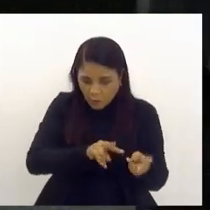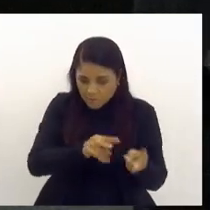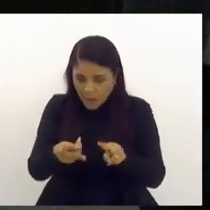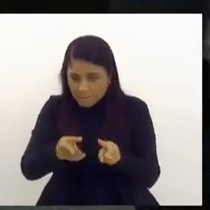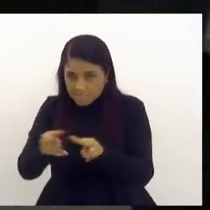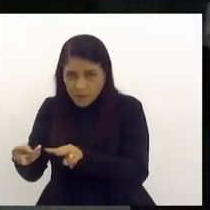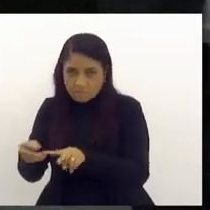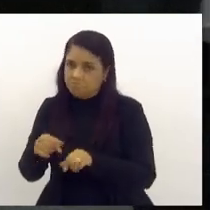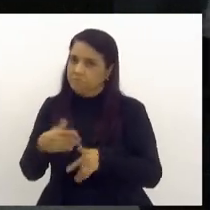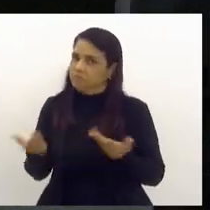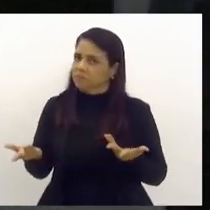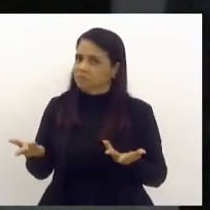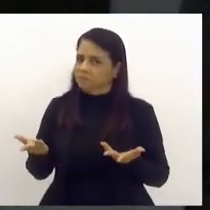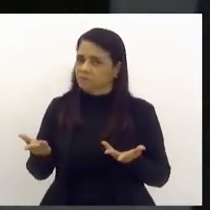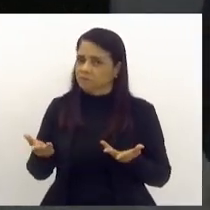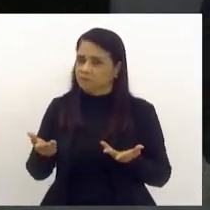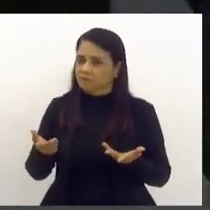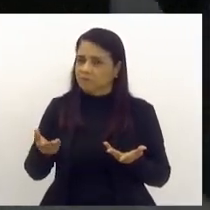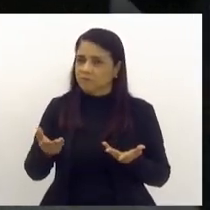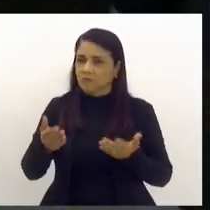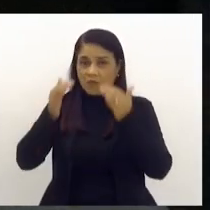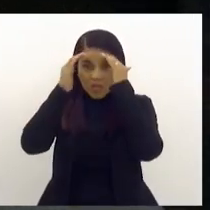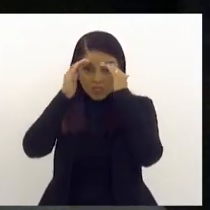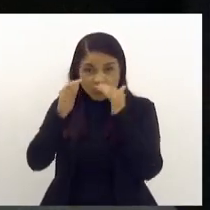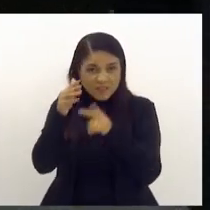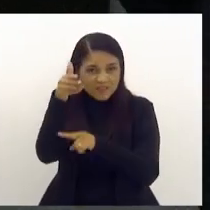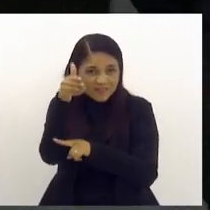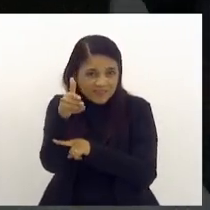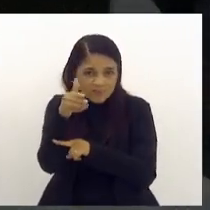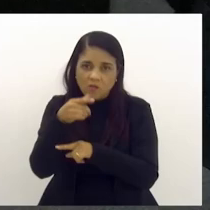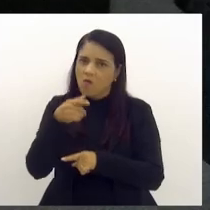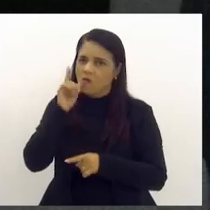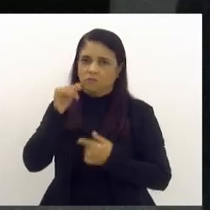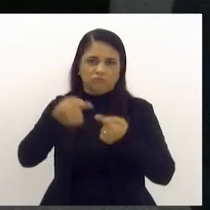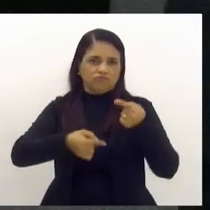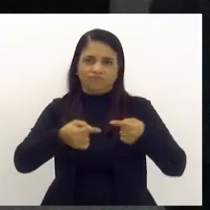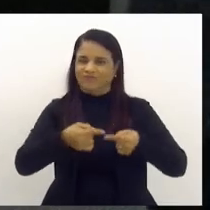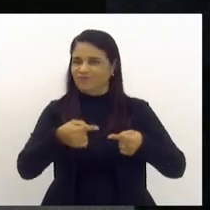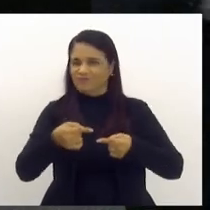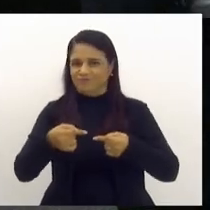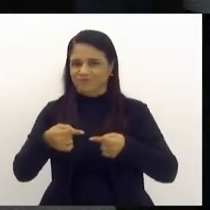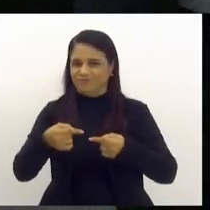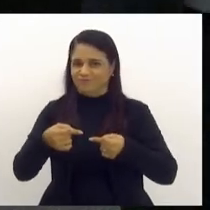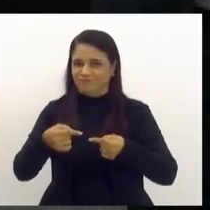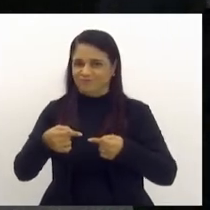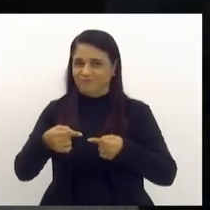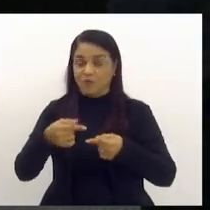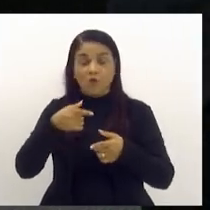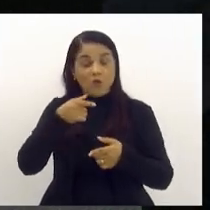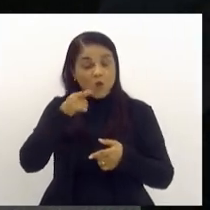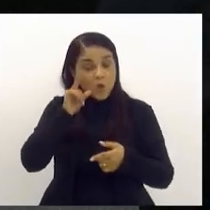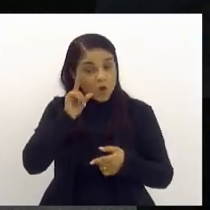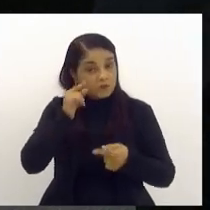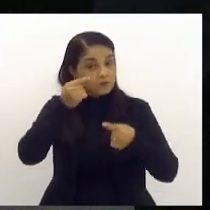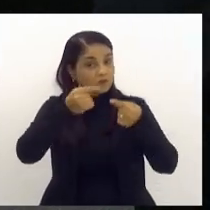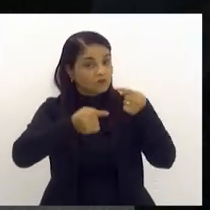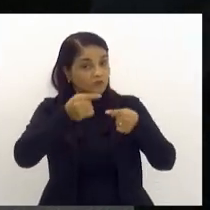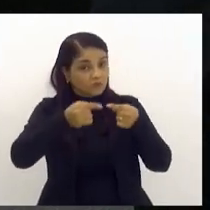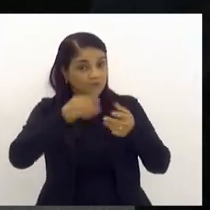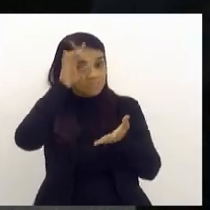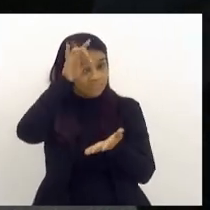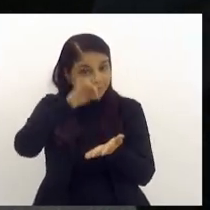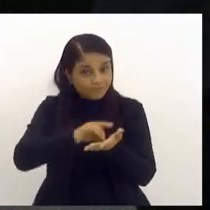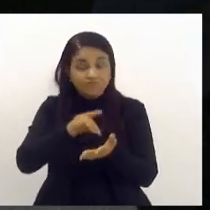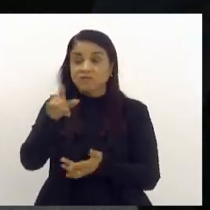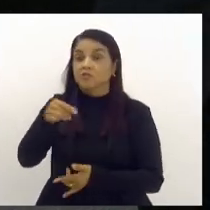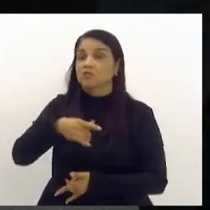dele. A matéria que diz respeito ao taxista. Não foi discutido ontem. Não foi. O que nós discutimos ontem, o deputado Spau deve lembrar